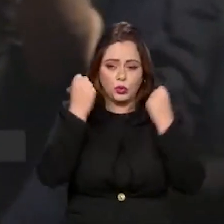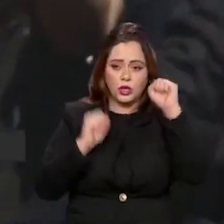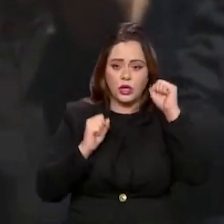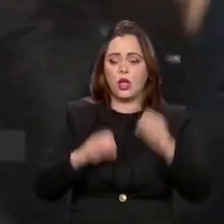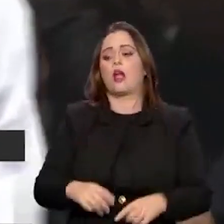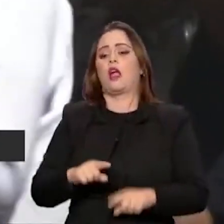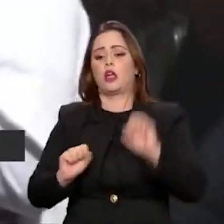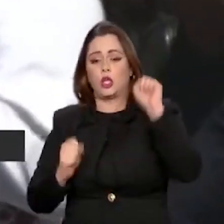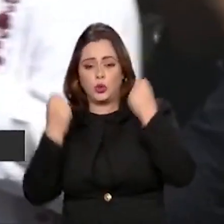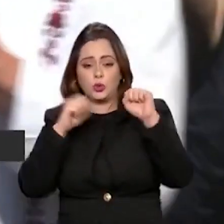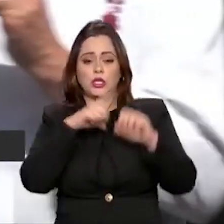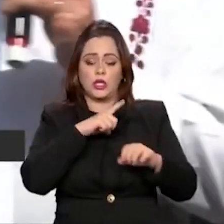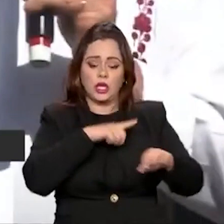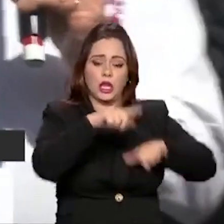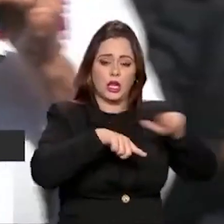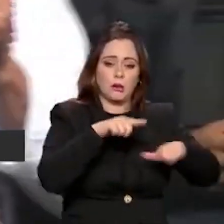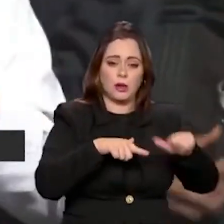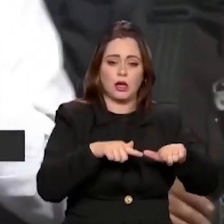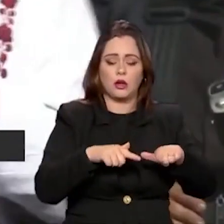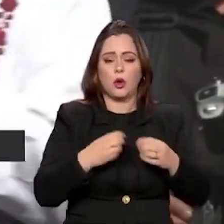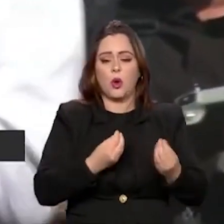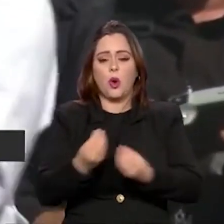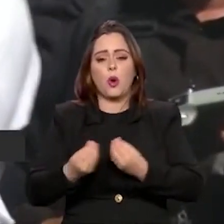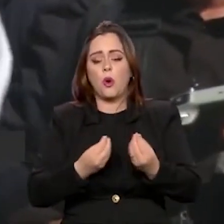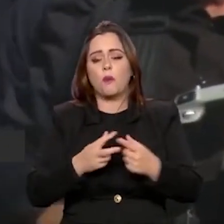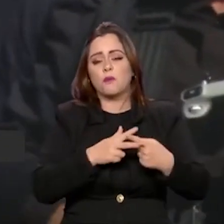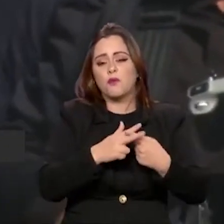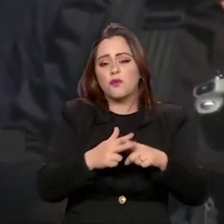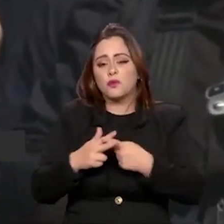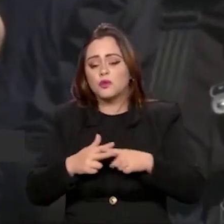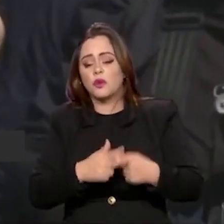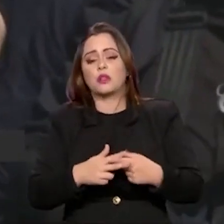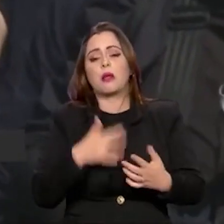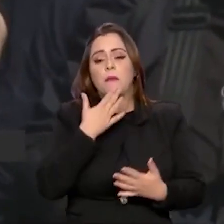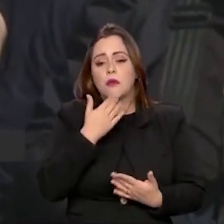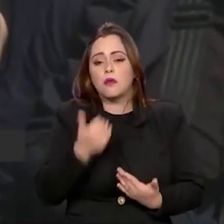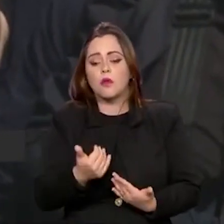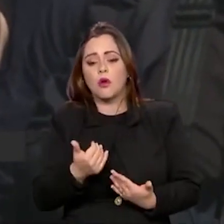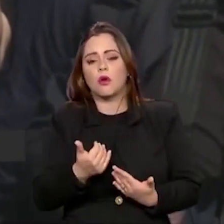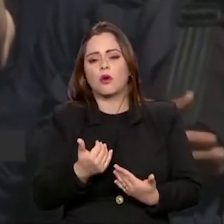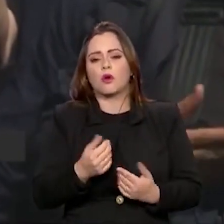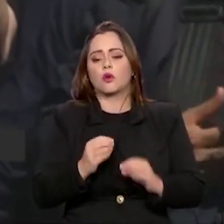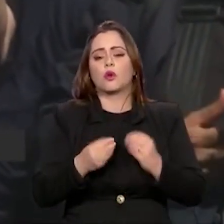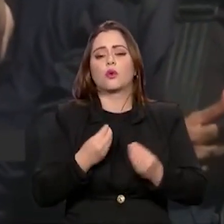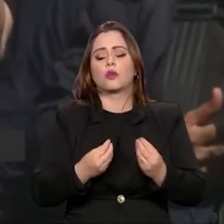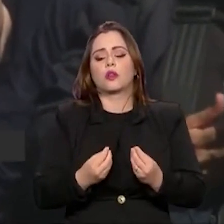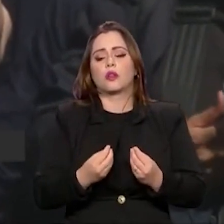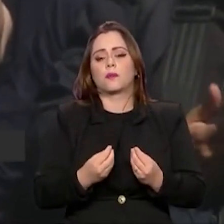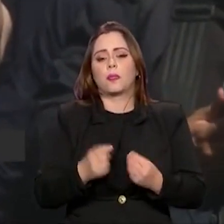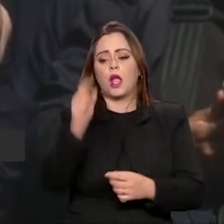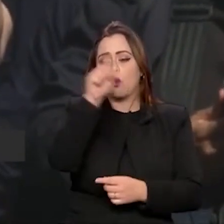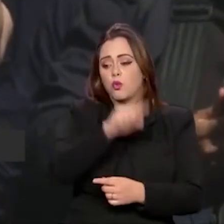gerar emprego e vai começar a funcionar aquilo que eu disse na televisão ontem. A roda gigante da